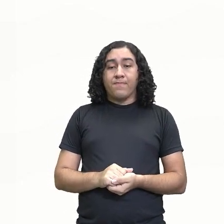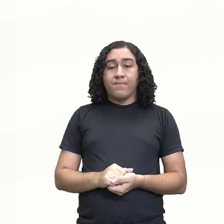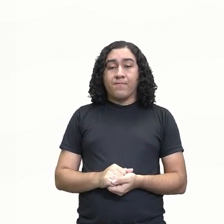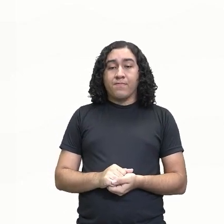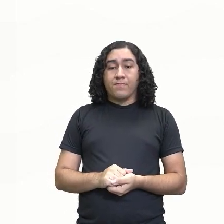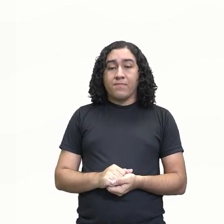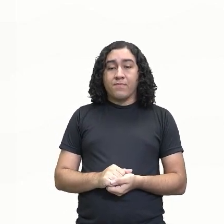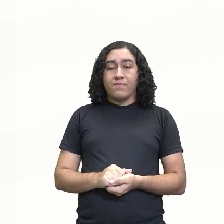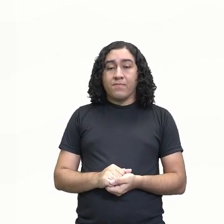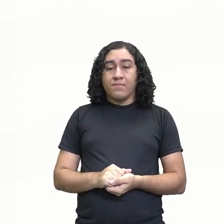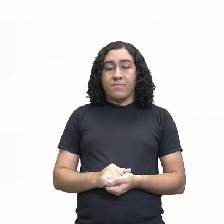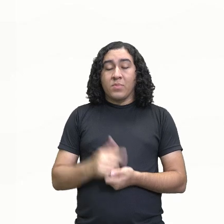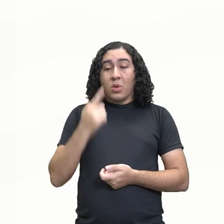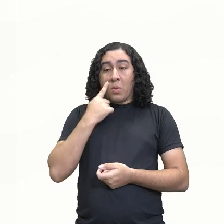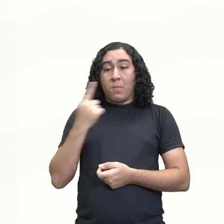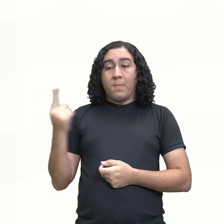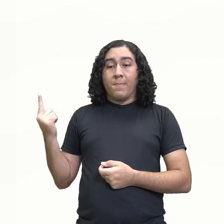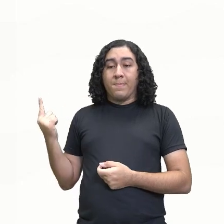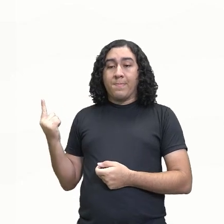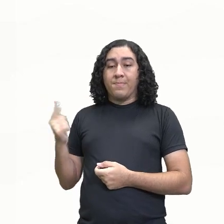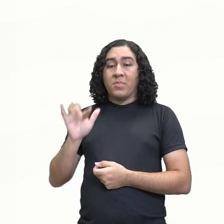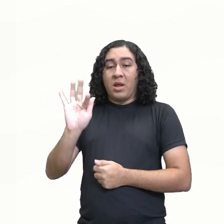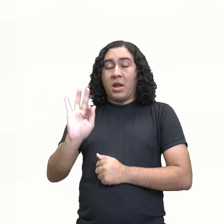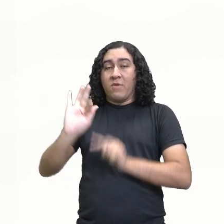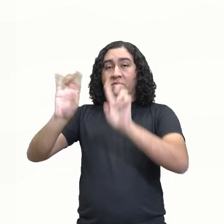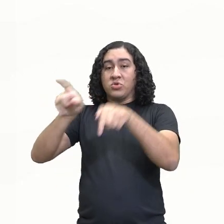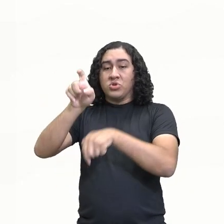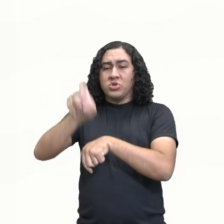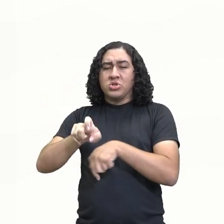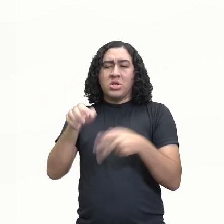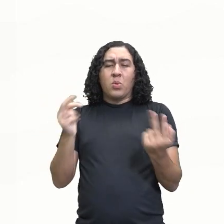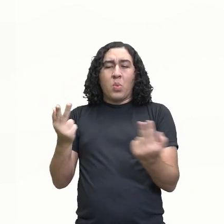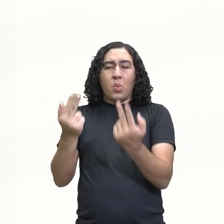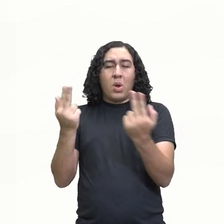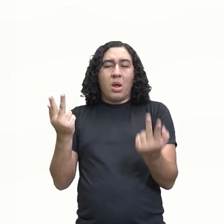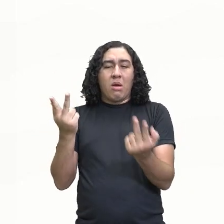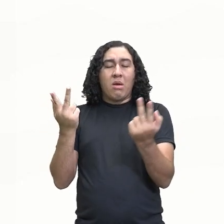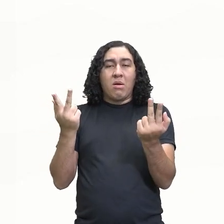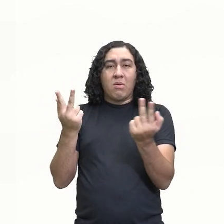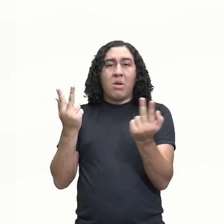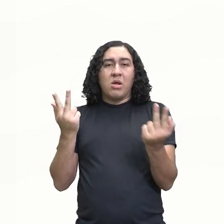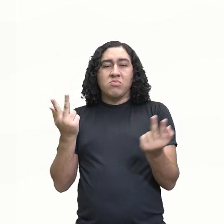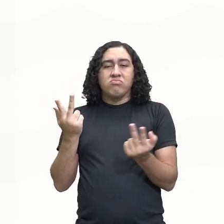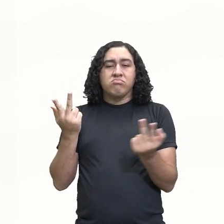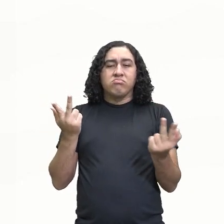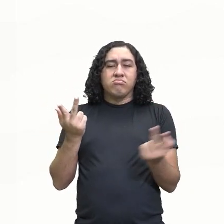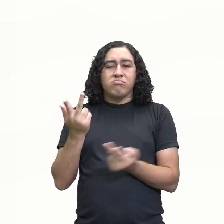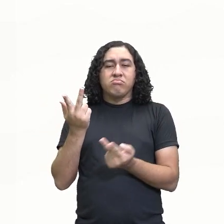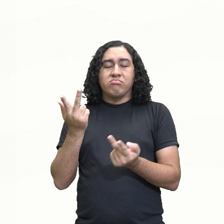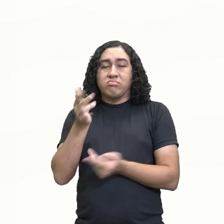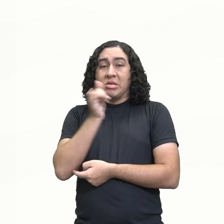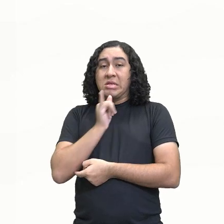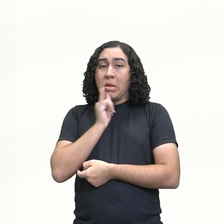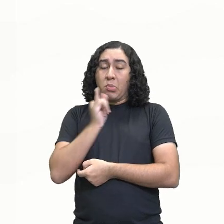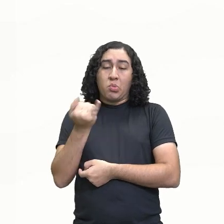aqui, função x é igual a... eu vou jogar